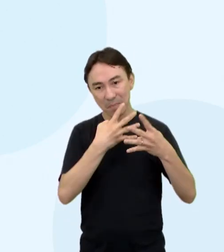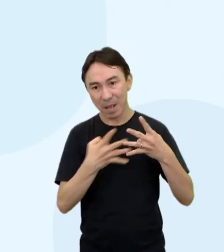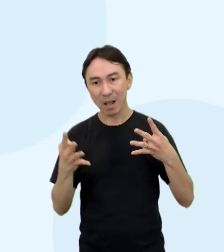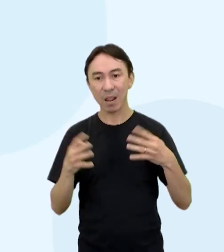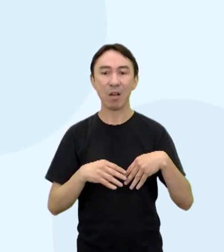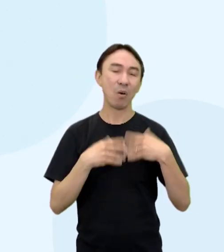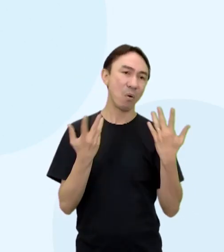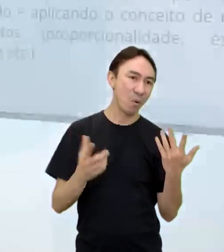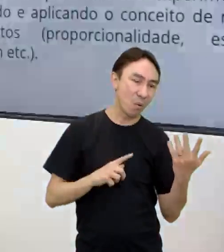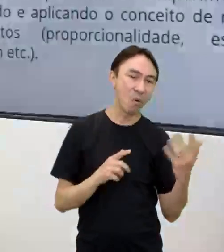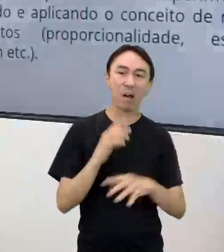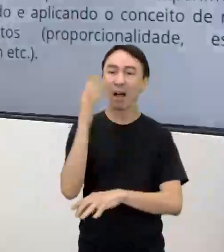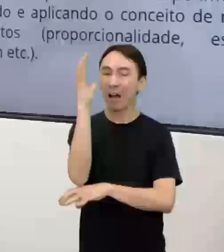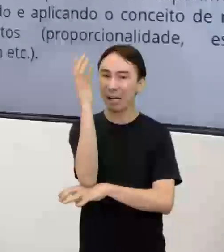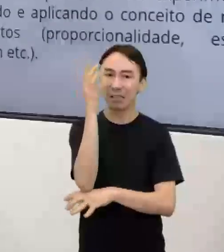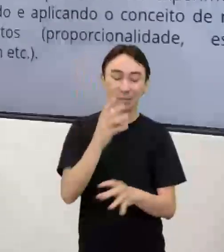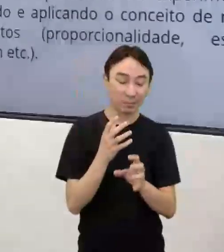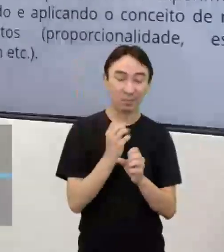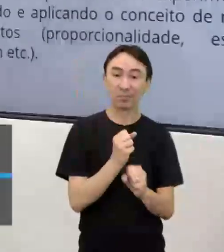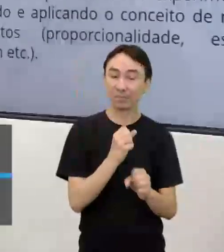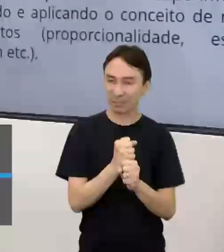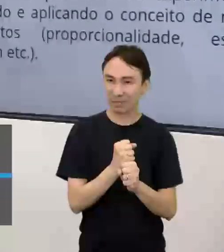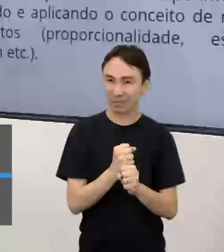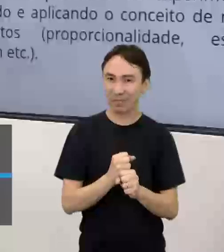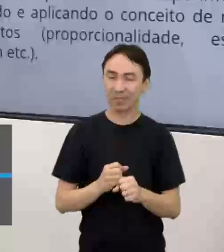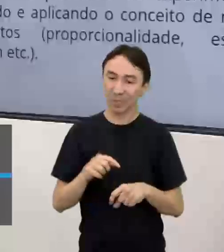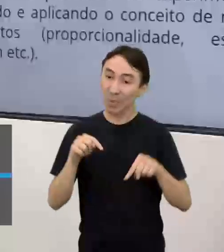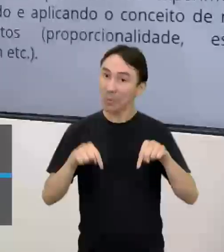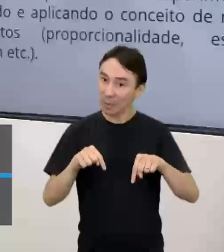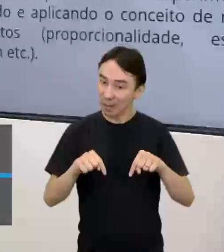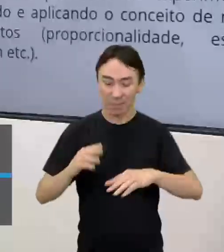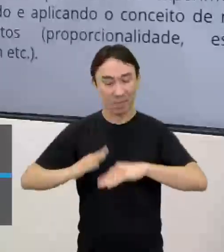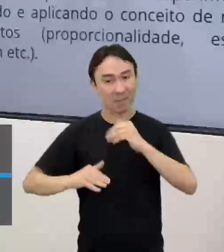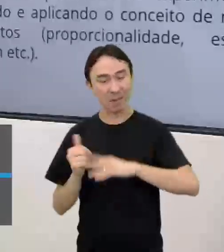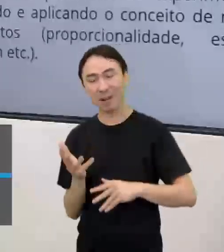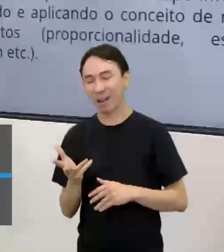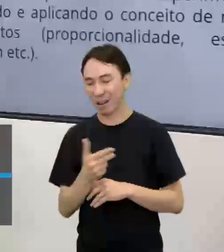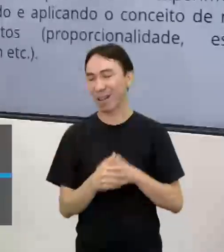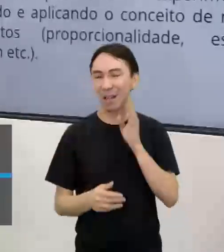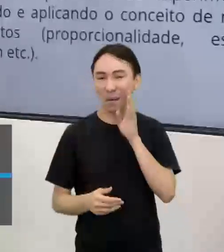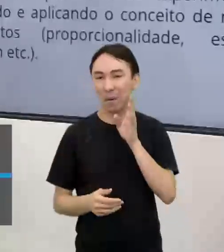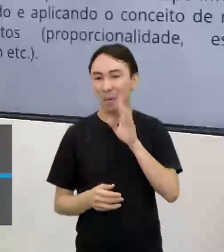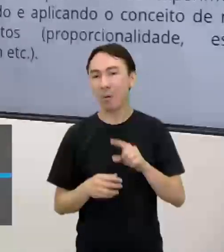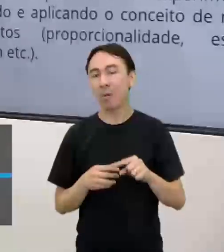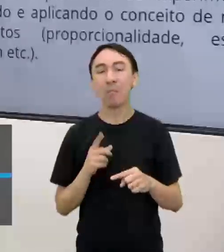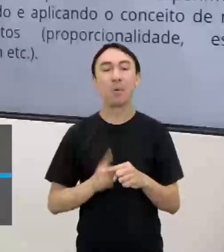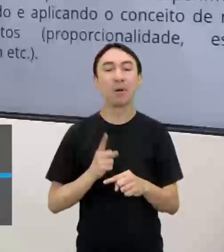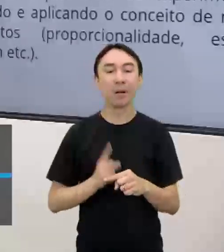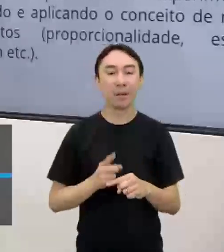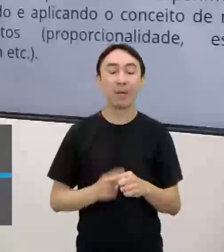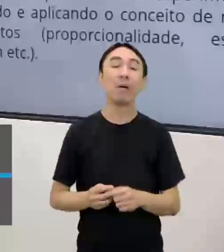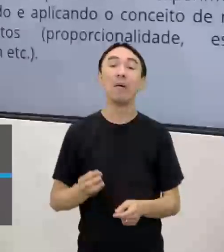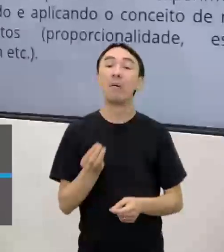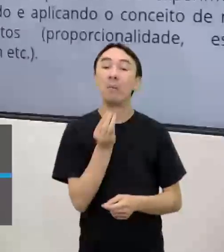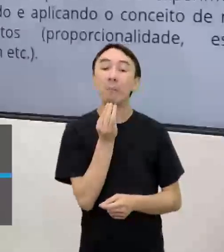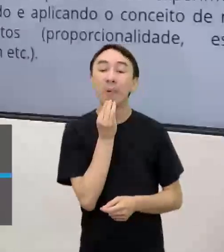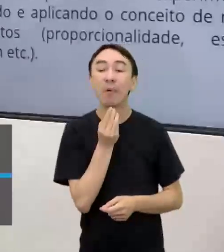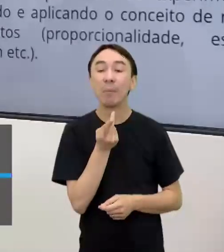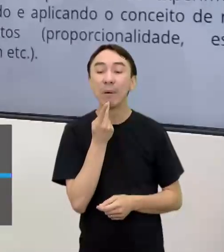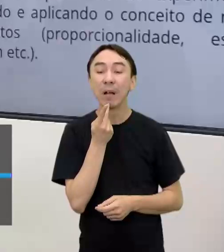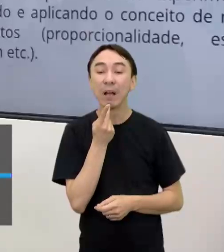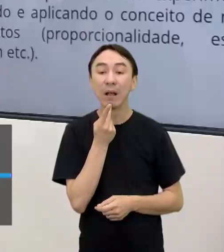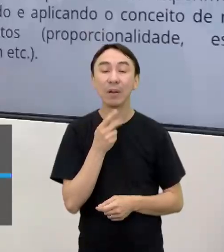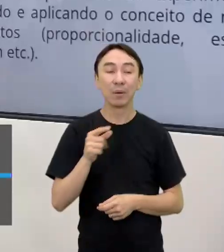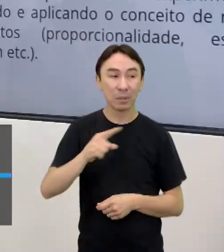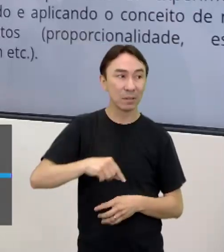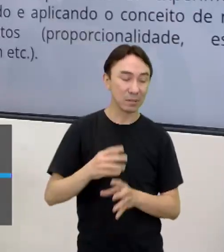Gente, essa habilidade é muito legal para a aula de hoje, porque para a gente calcular a probabilidade, a gente precisa entender,